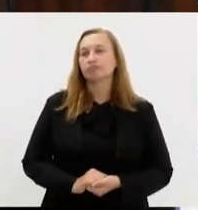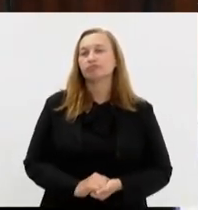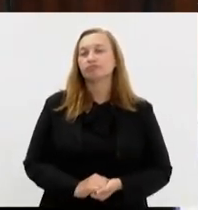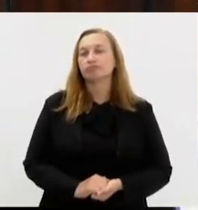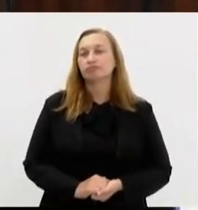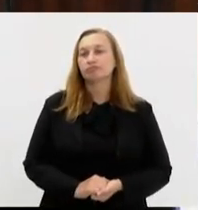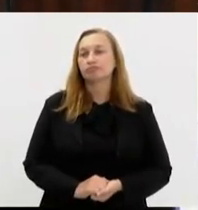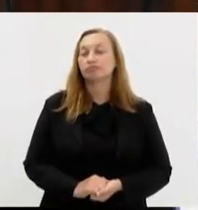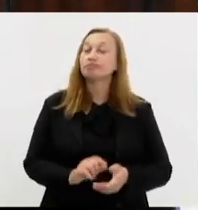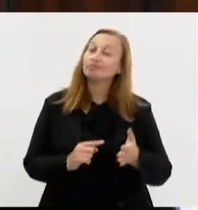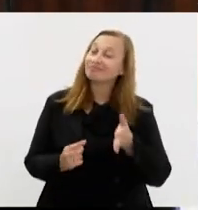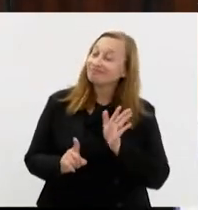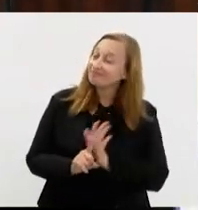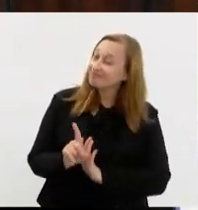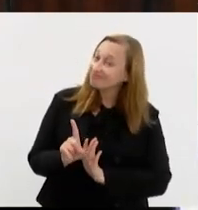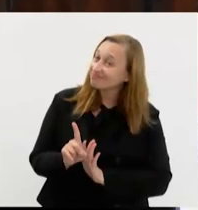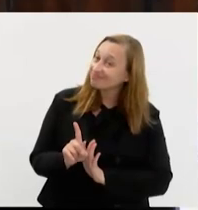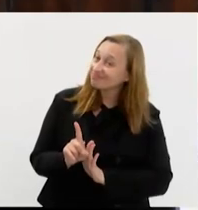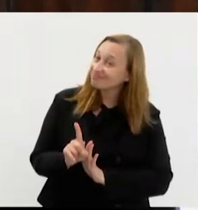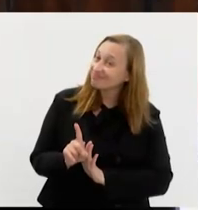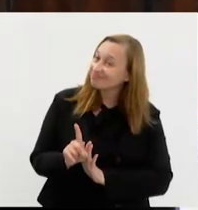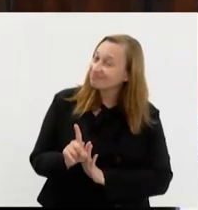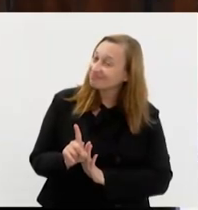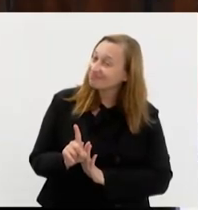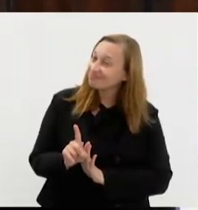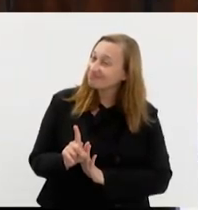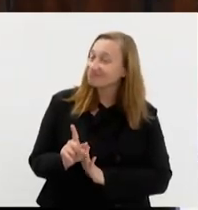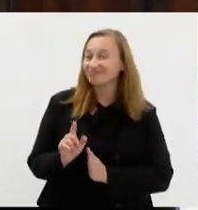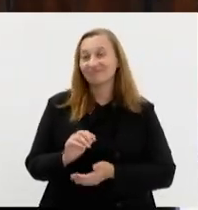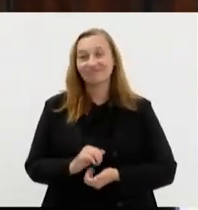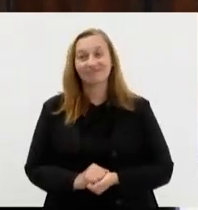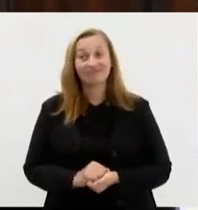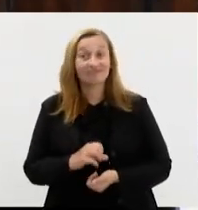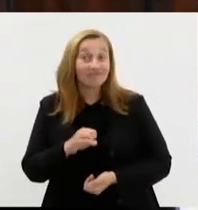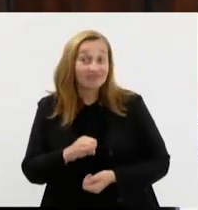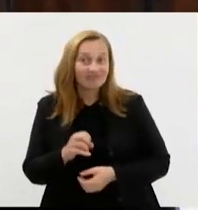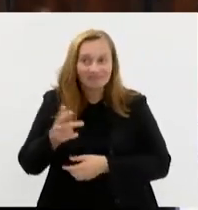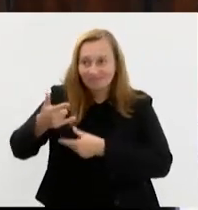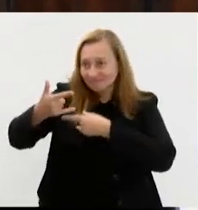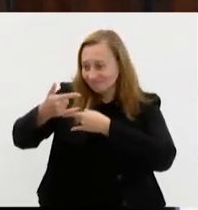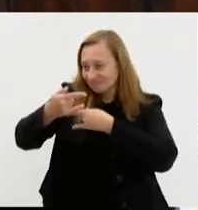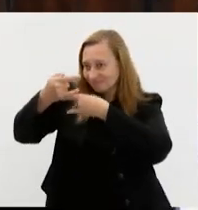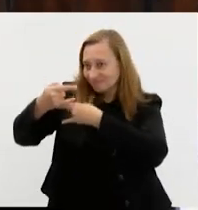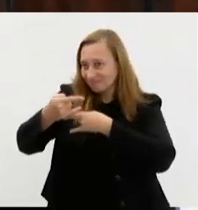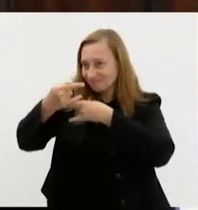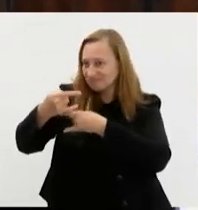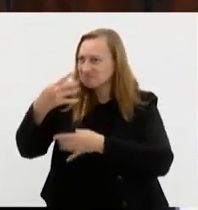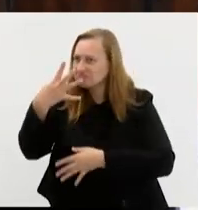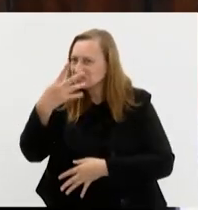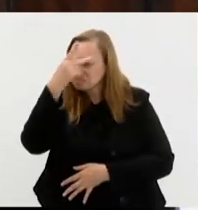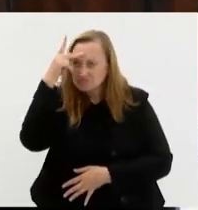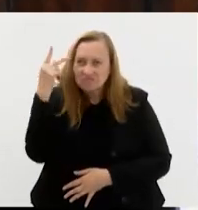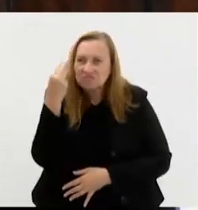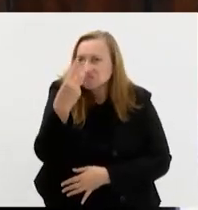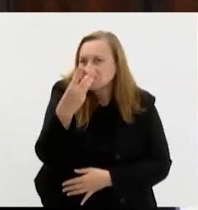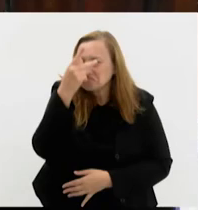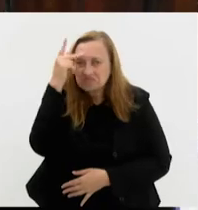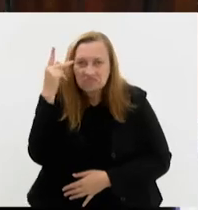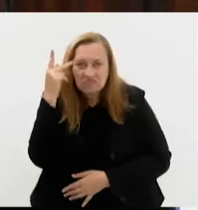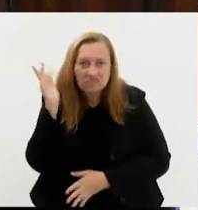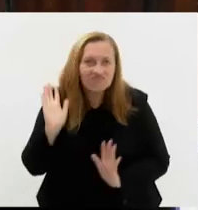E aí veio a pergunta que é muito instigante se fazer uma live com quatro pessoas três